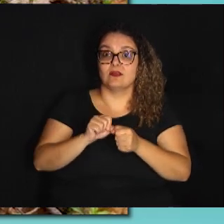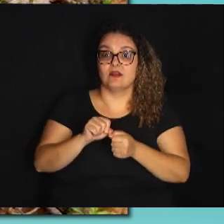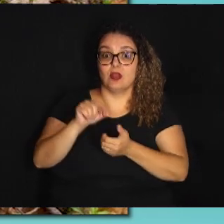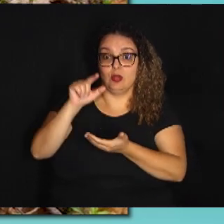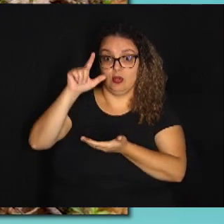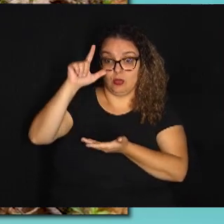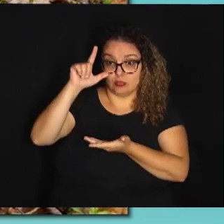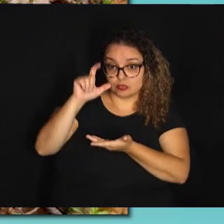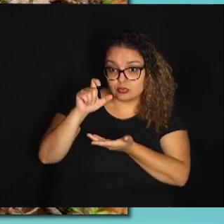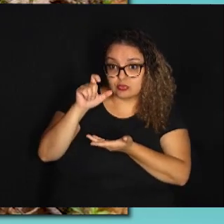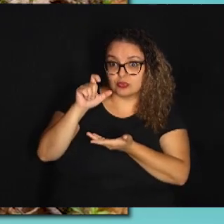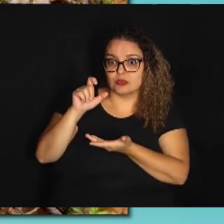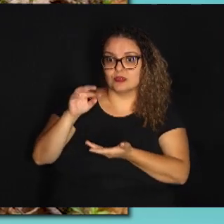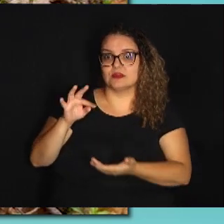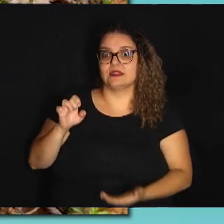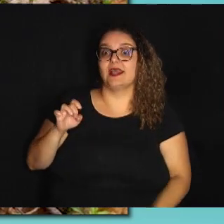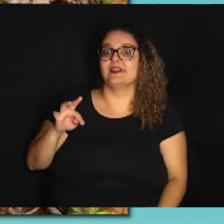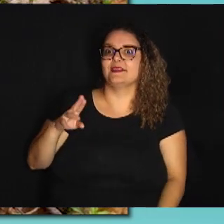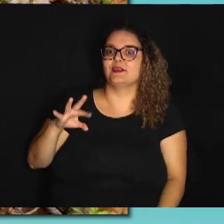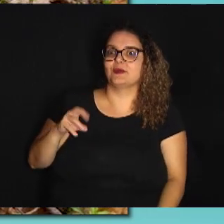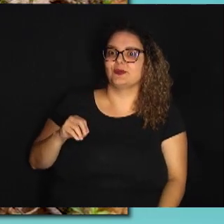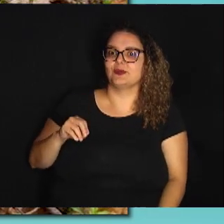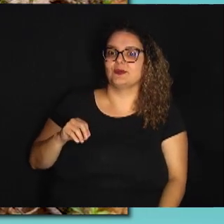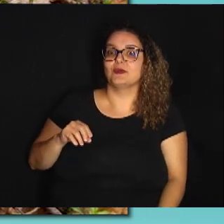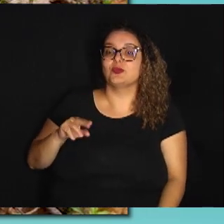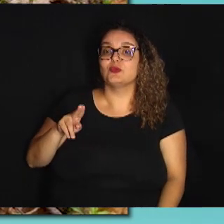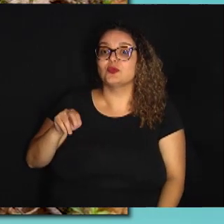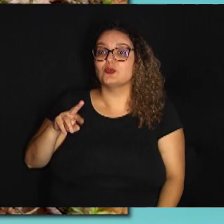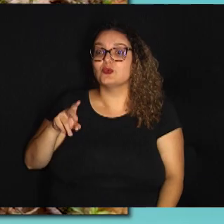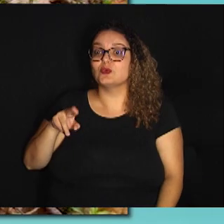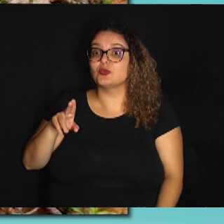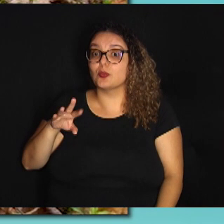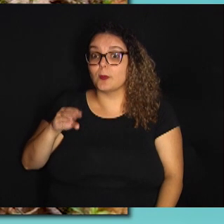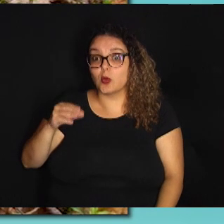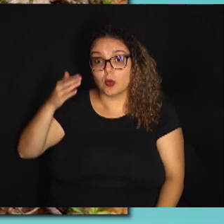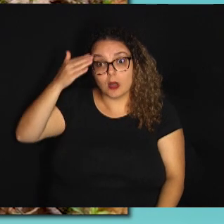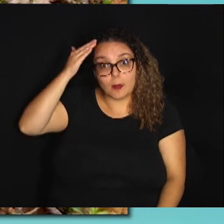dos Pássaros. Ele fez o impressionante e tétrico